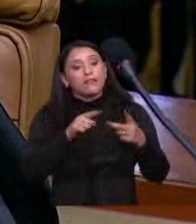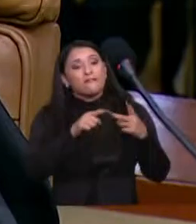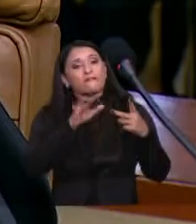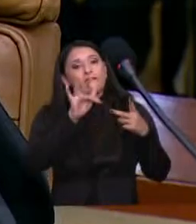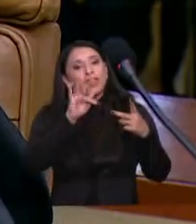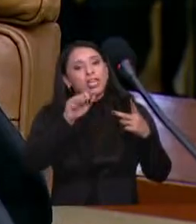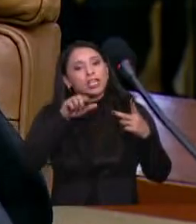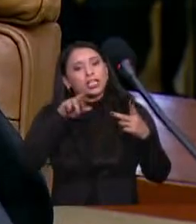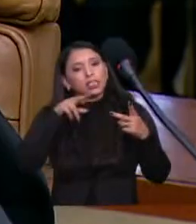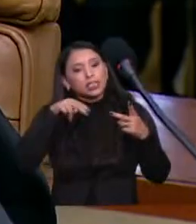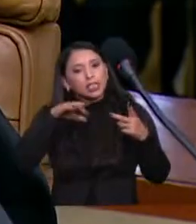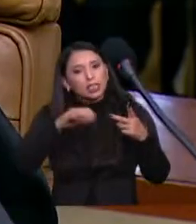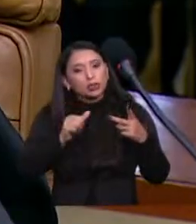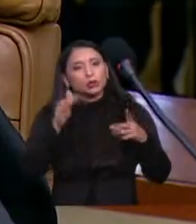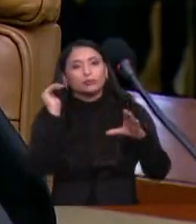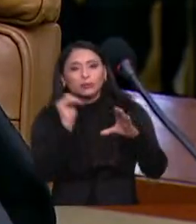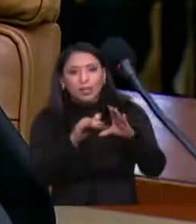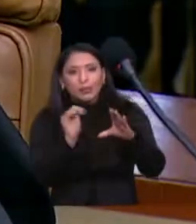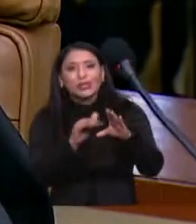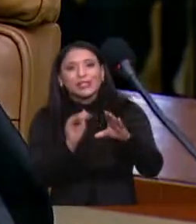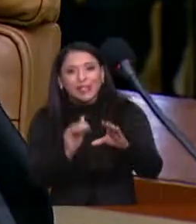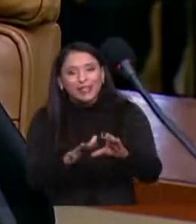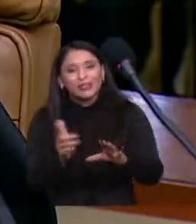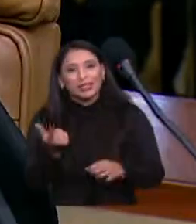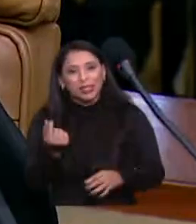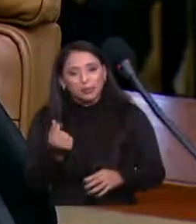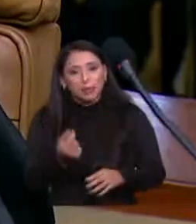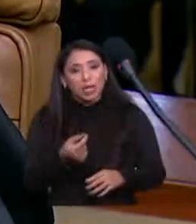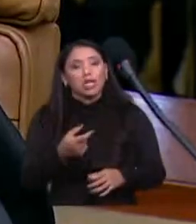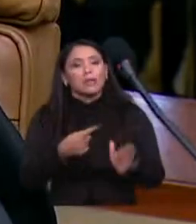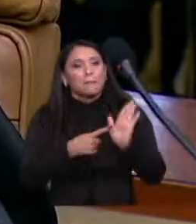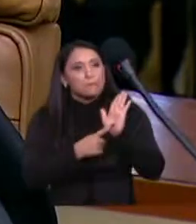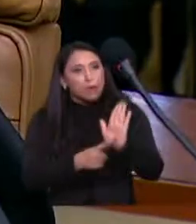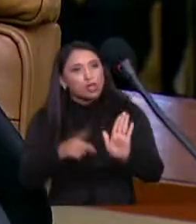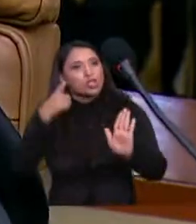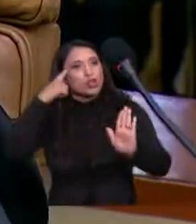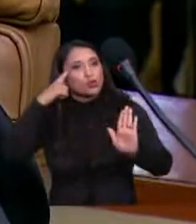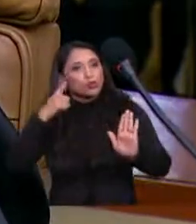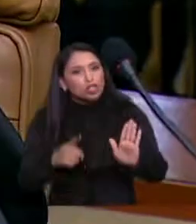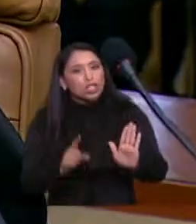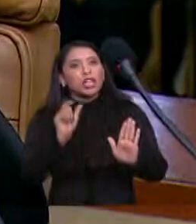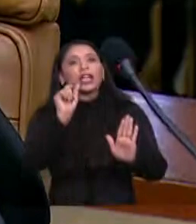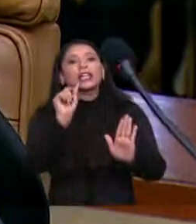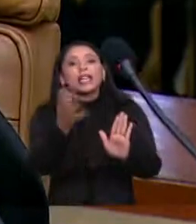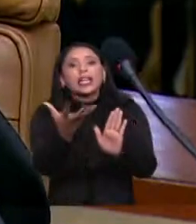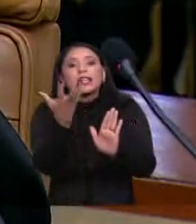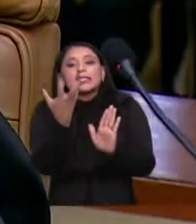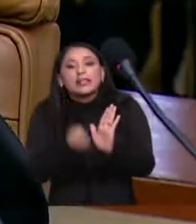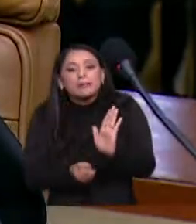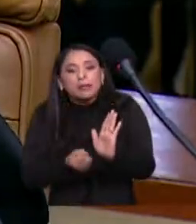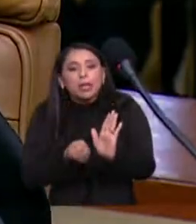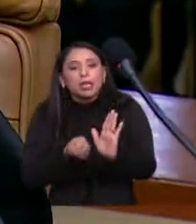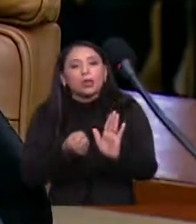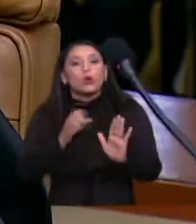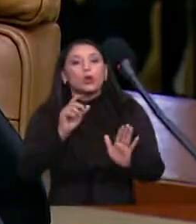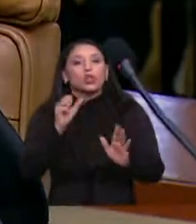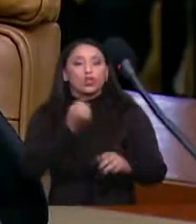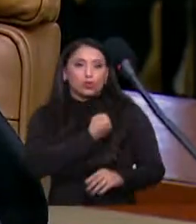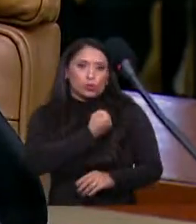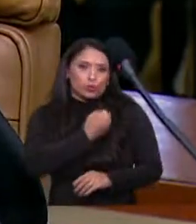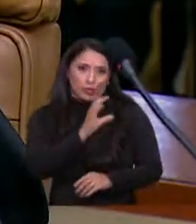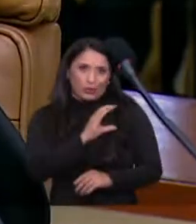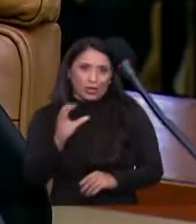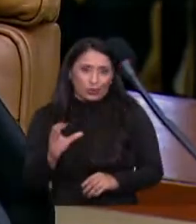Silva Santiago por igual descritos com data beneficiário valor e conta mais